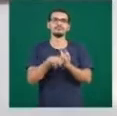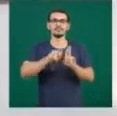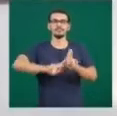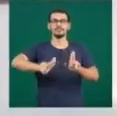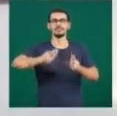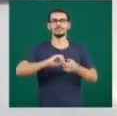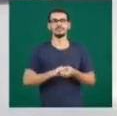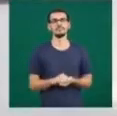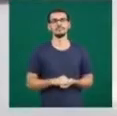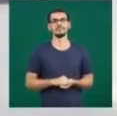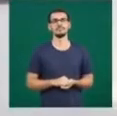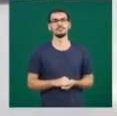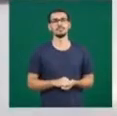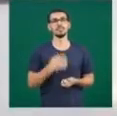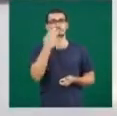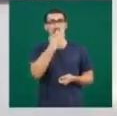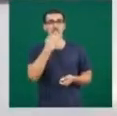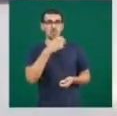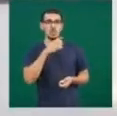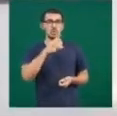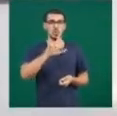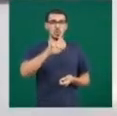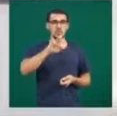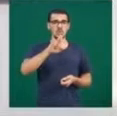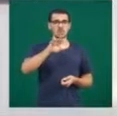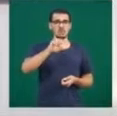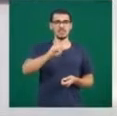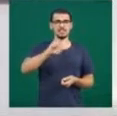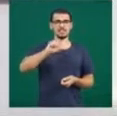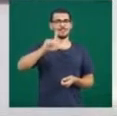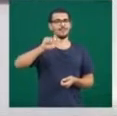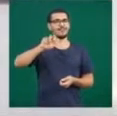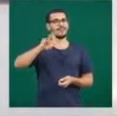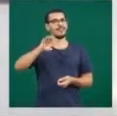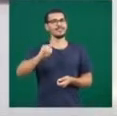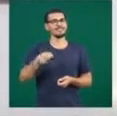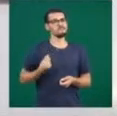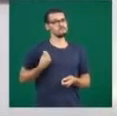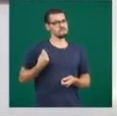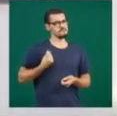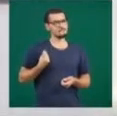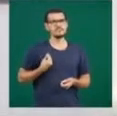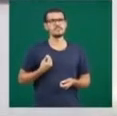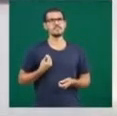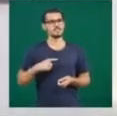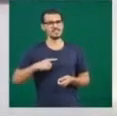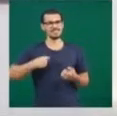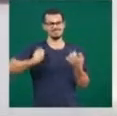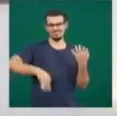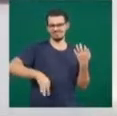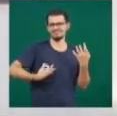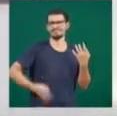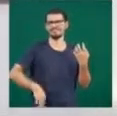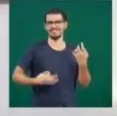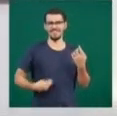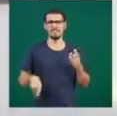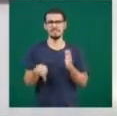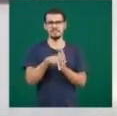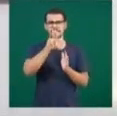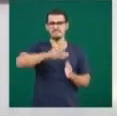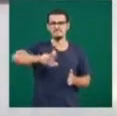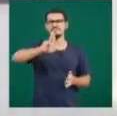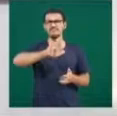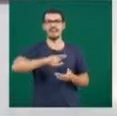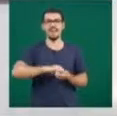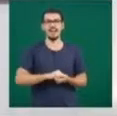universidade. O cantor e compositor Luiz Salgado completa 20 anos de carreira e faz um grande espetáculo daqui a pouco em Uberlândia. Ele